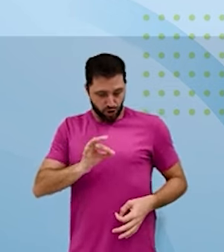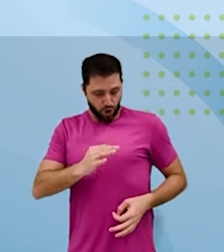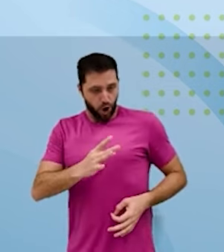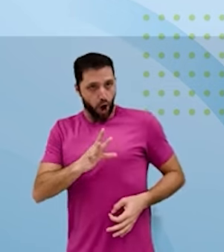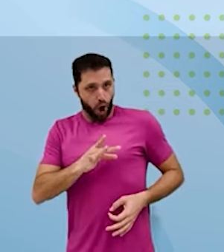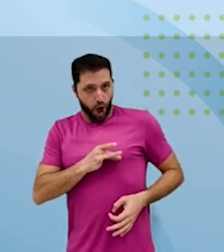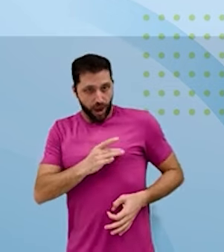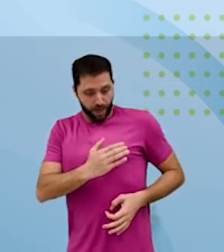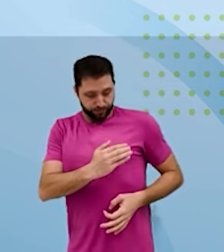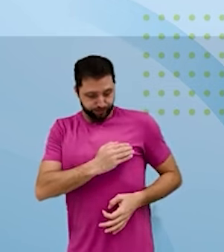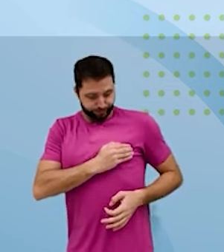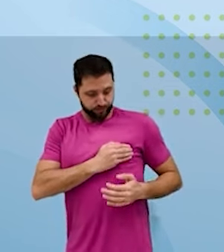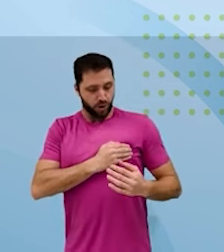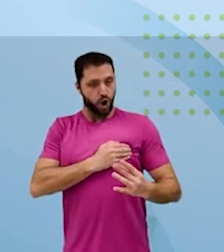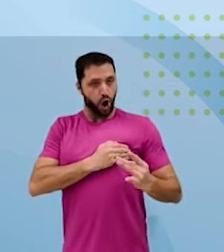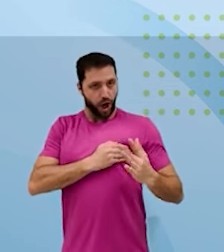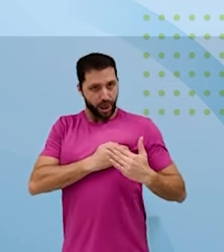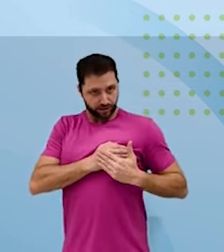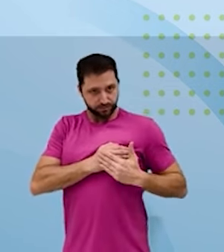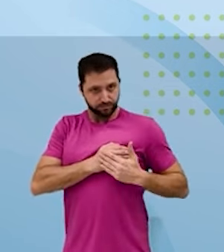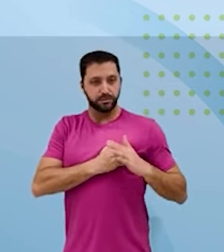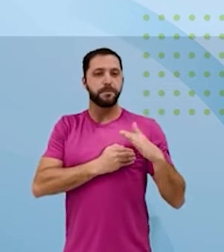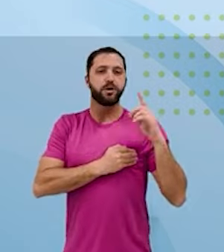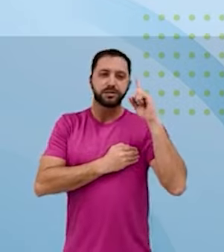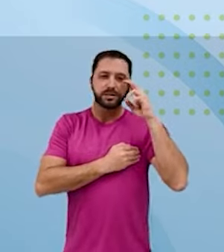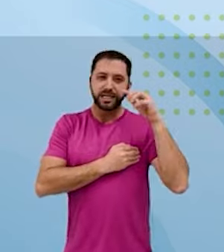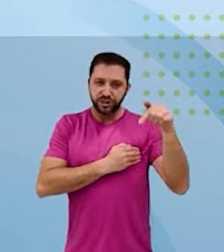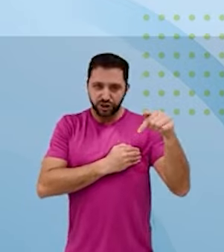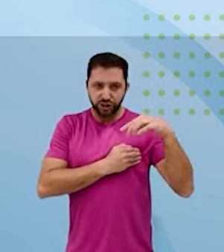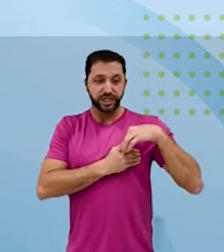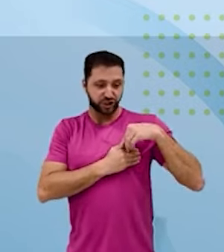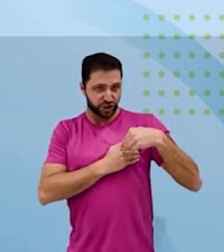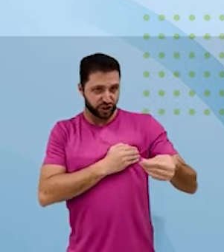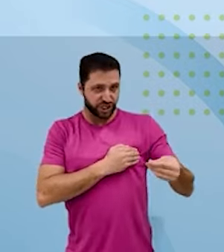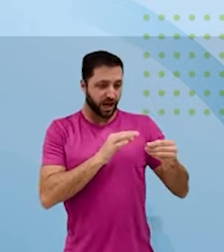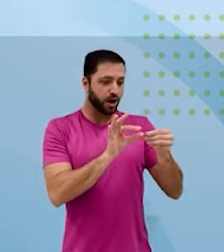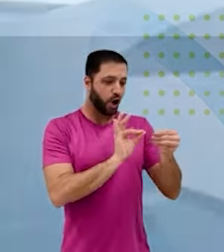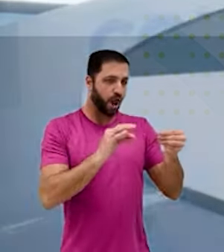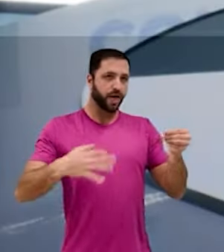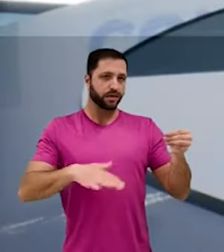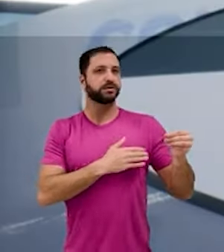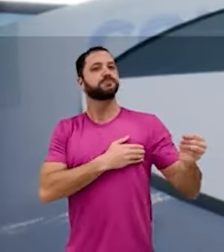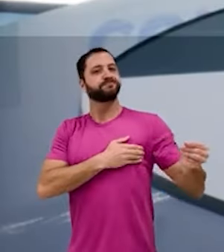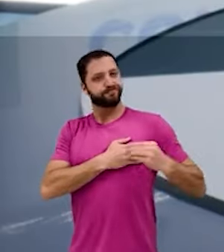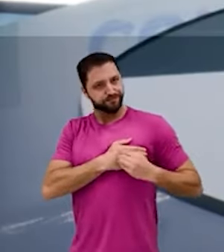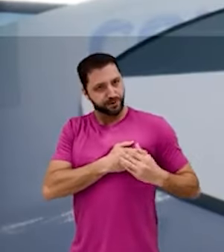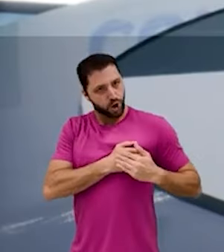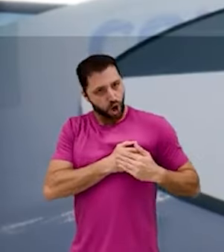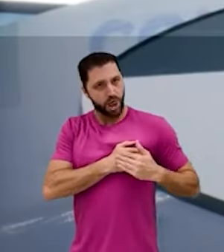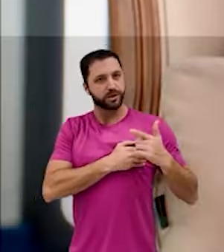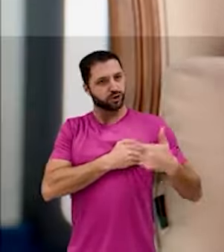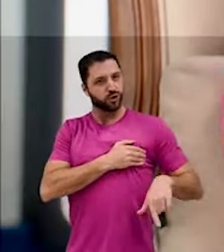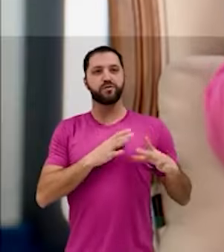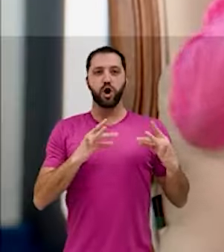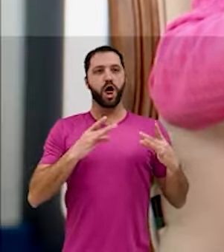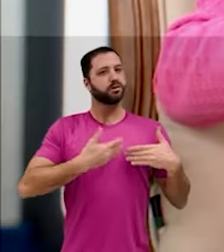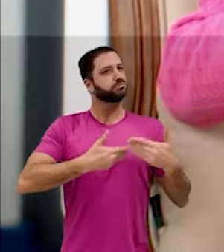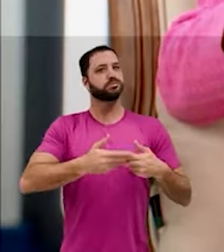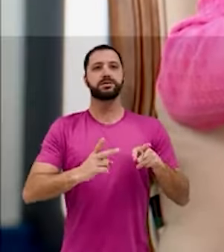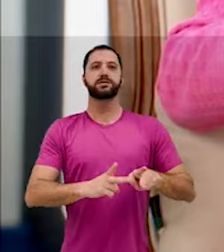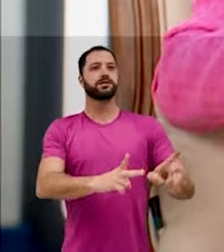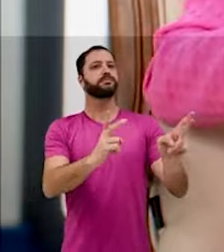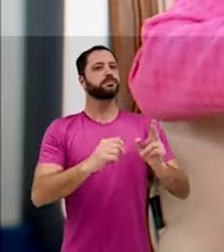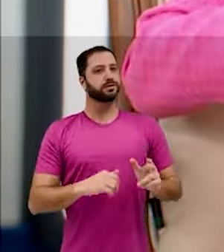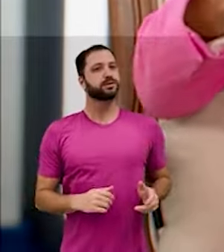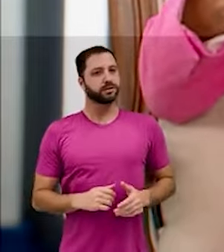Ela cola e fica 7 dias, depois ela limpa, cola e reaplica de novo. Então ela é eterna. E é muito interessante, as mulheres que passaram